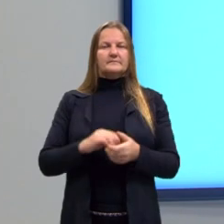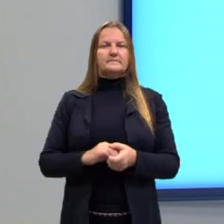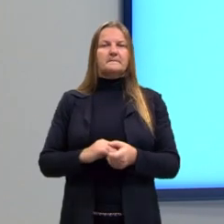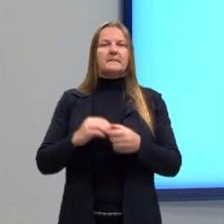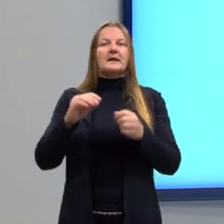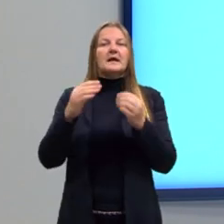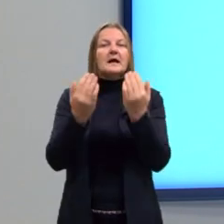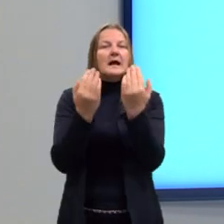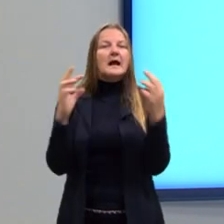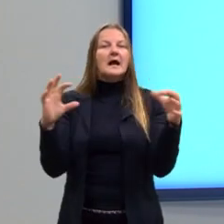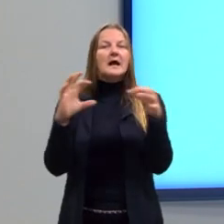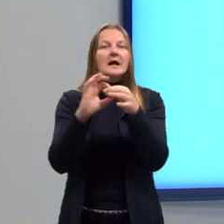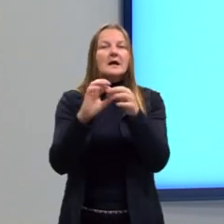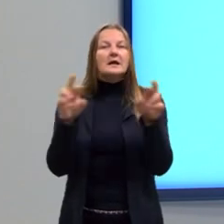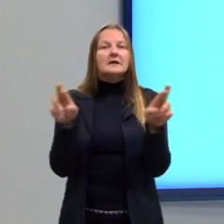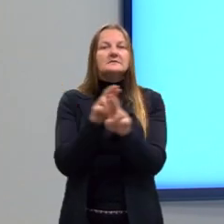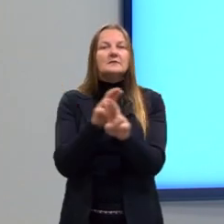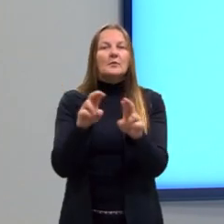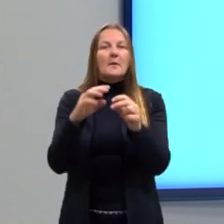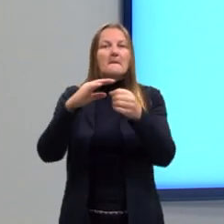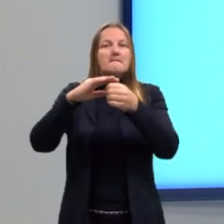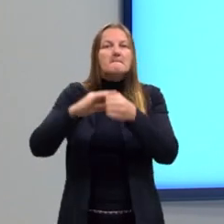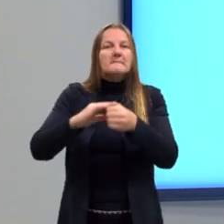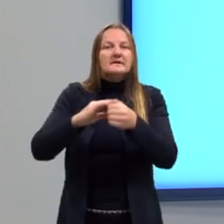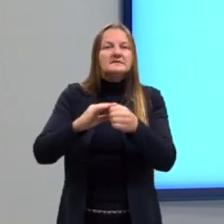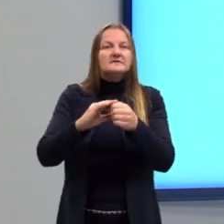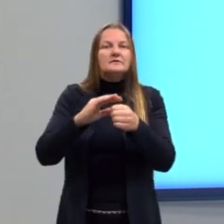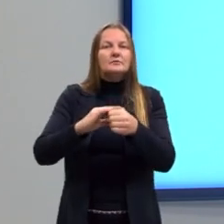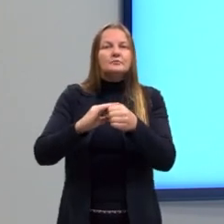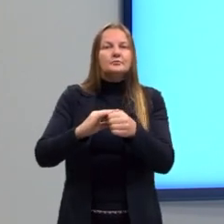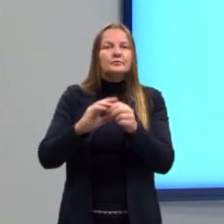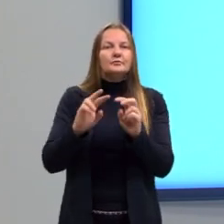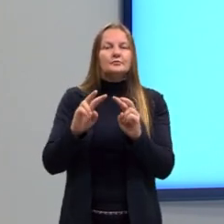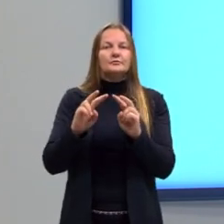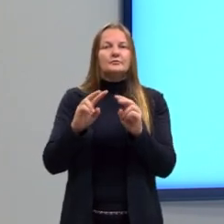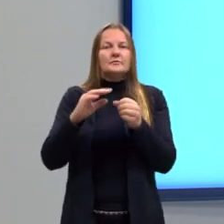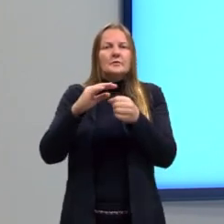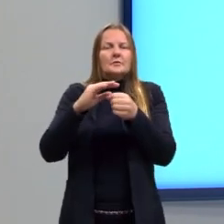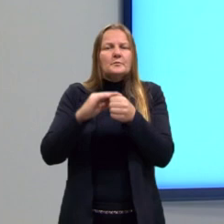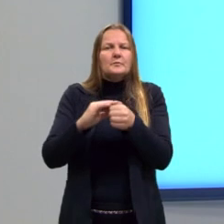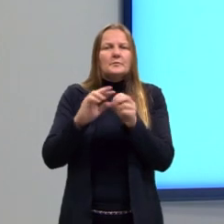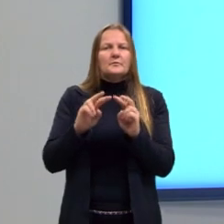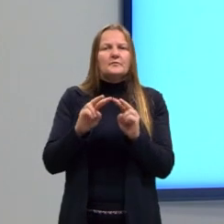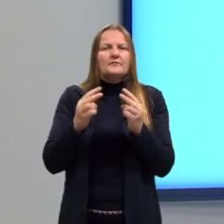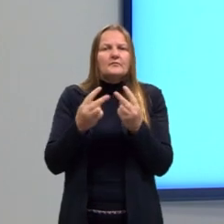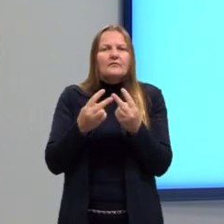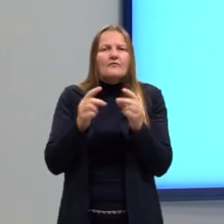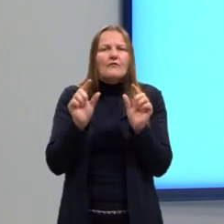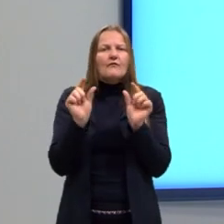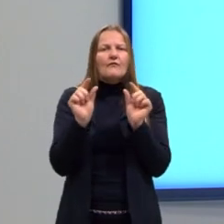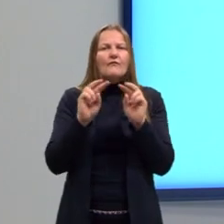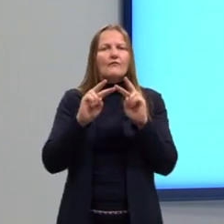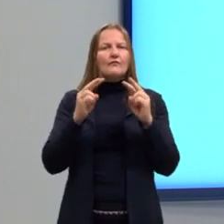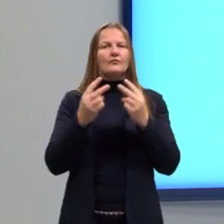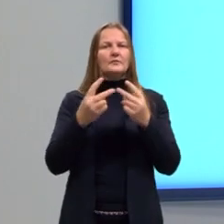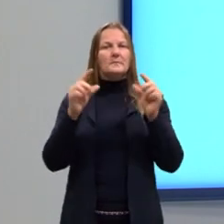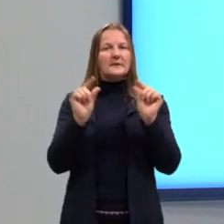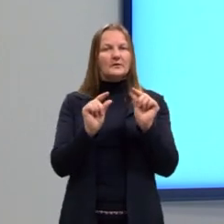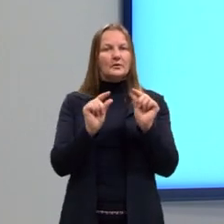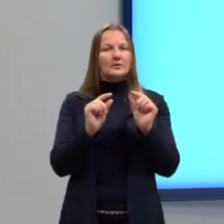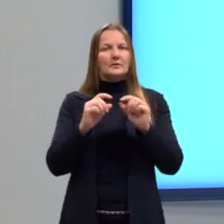anotar o que está grifado ó provoca expansão maior volume contração menor volume